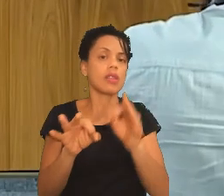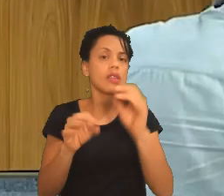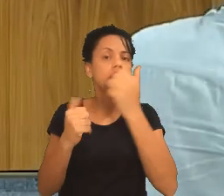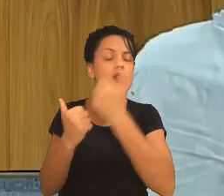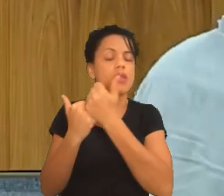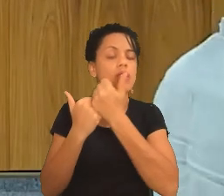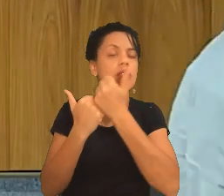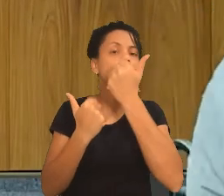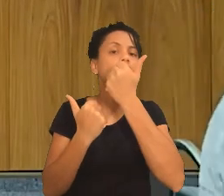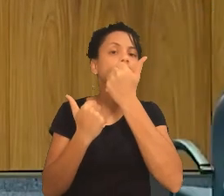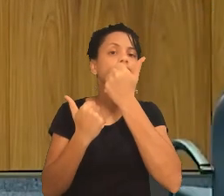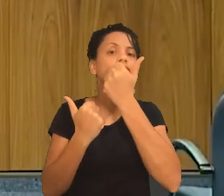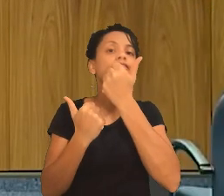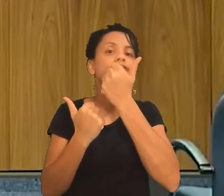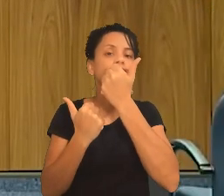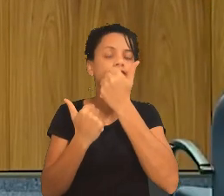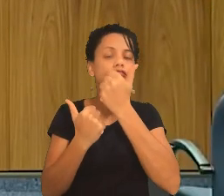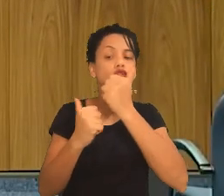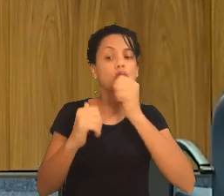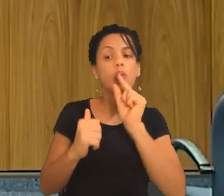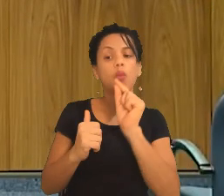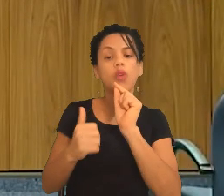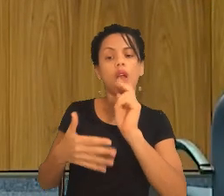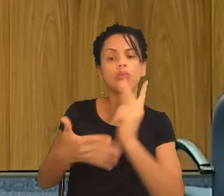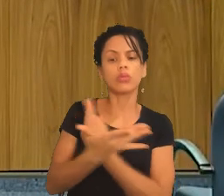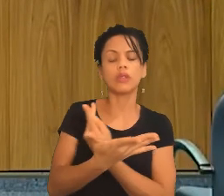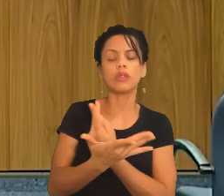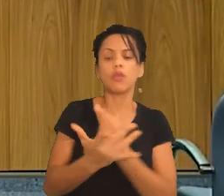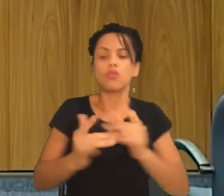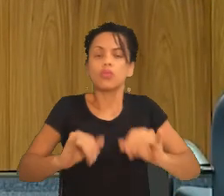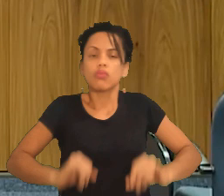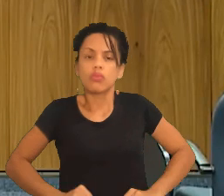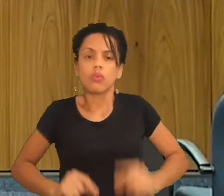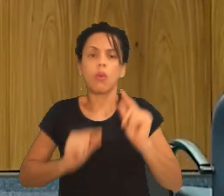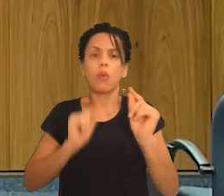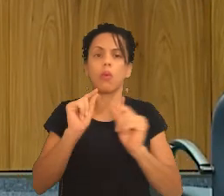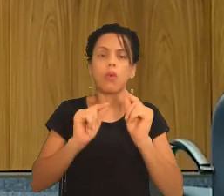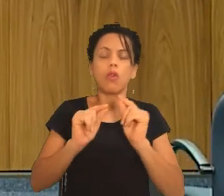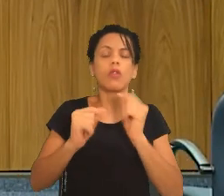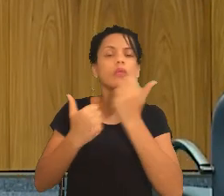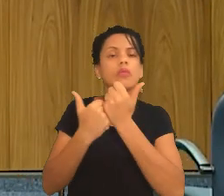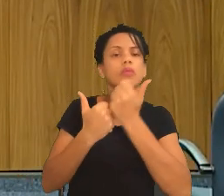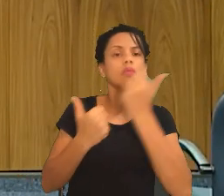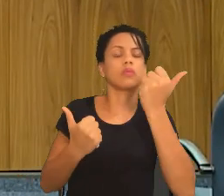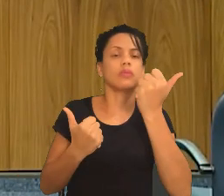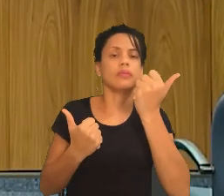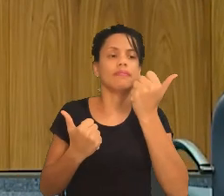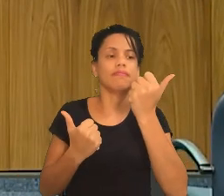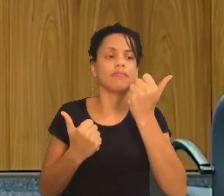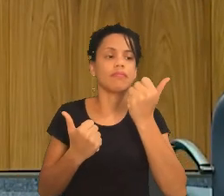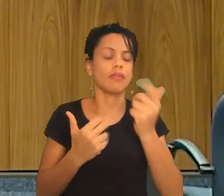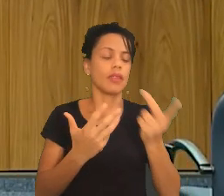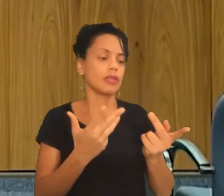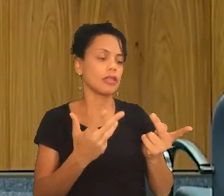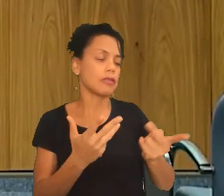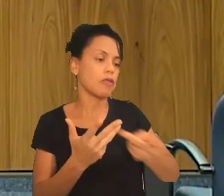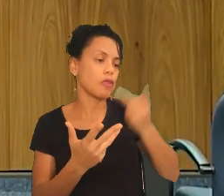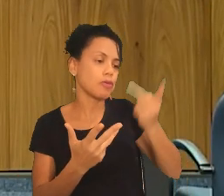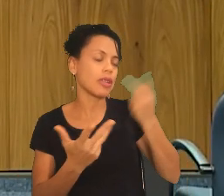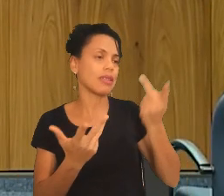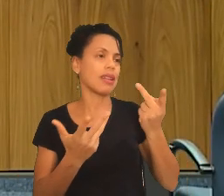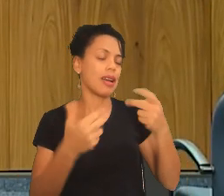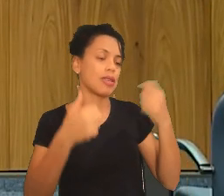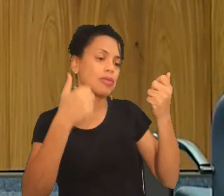pouco do que foi desse sofrimento. Mas eu não consigo falar, não posso falar sobre isso, né?